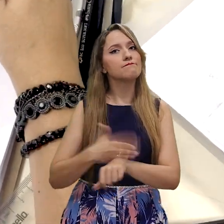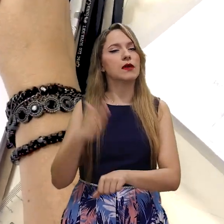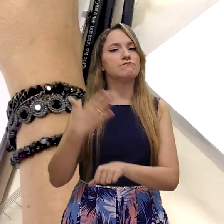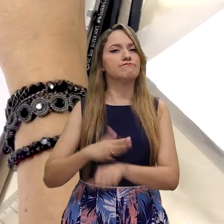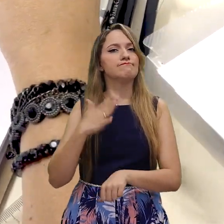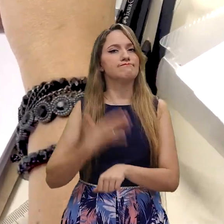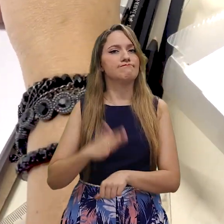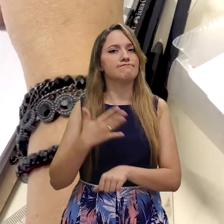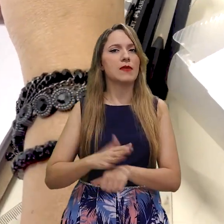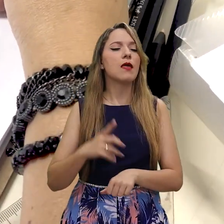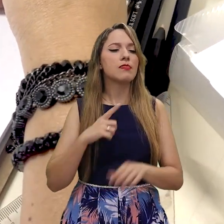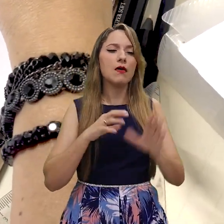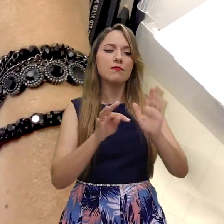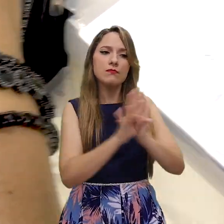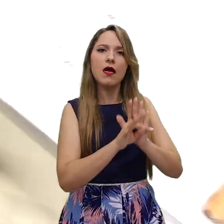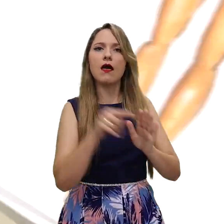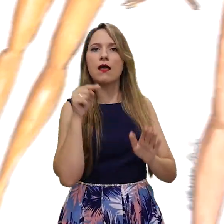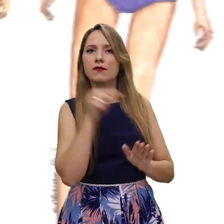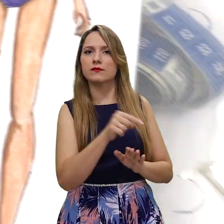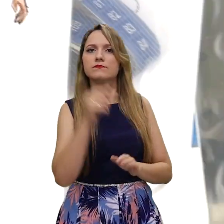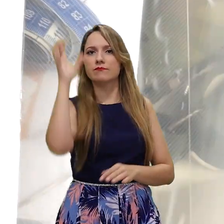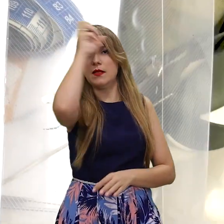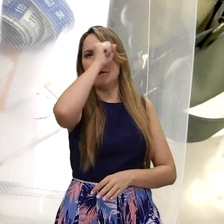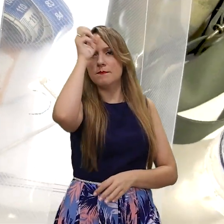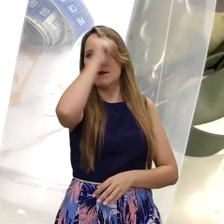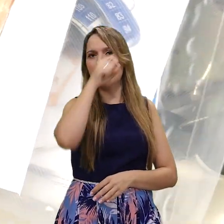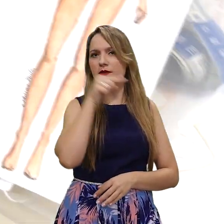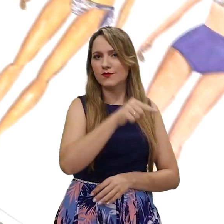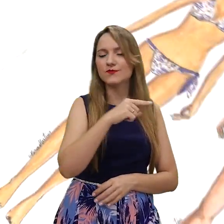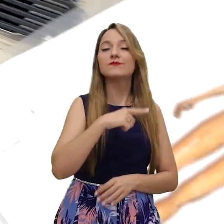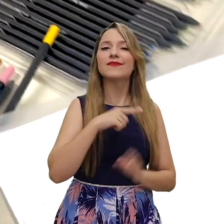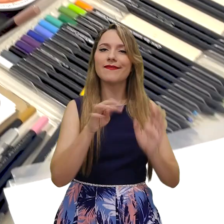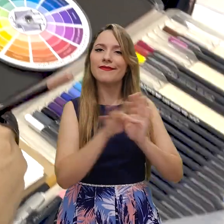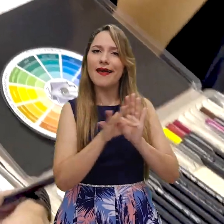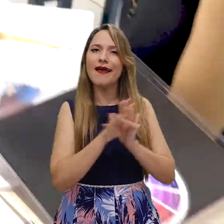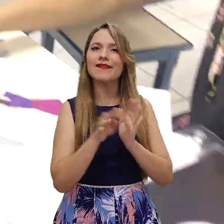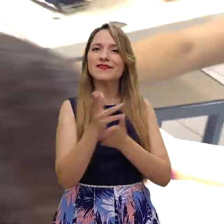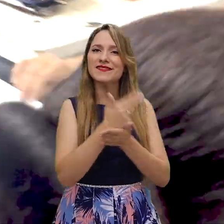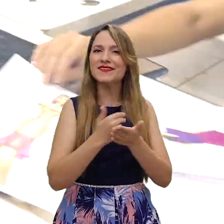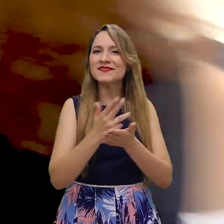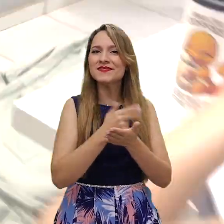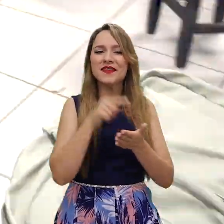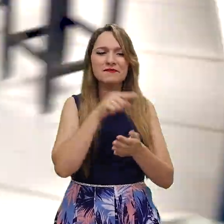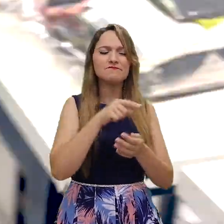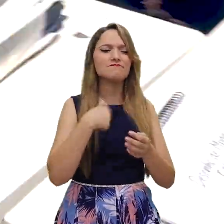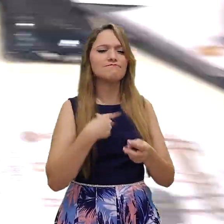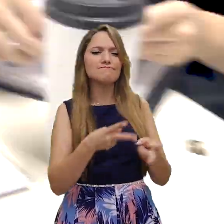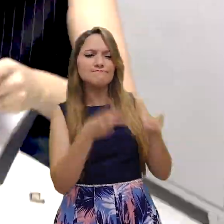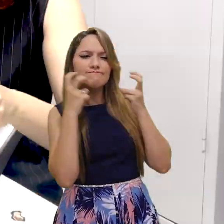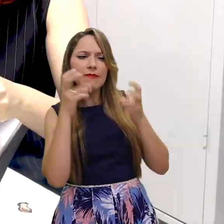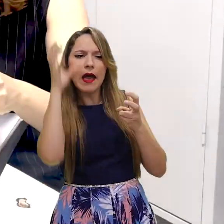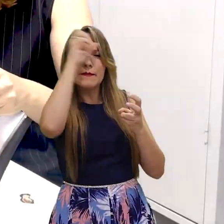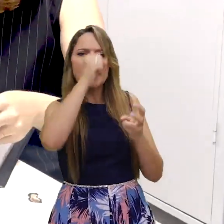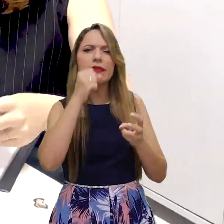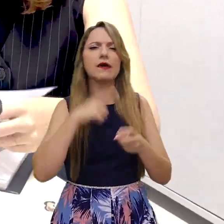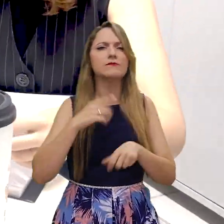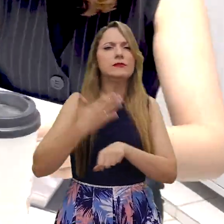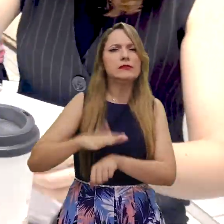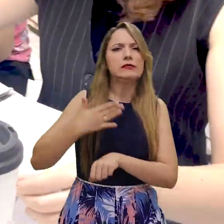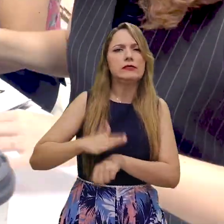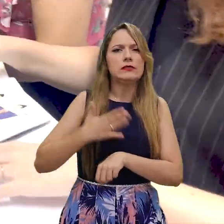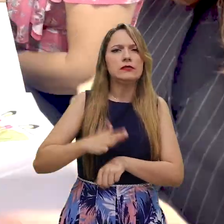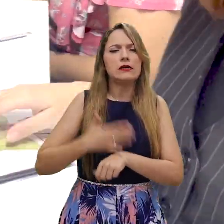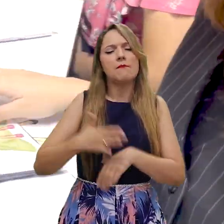com técnica. Então, existem técnicas de desenho que você vai praticar e aí você vai mais